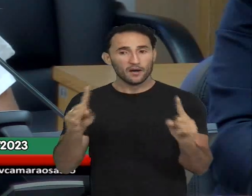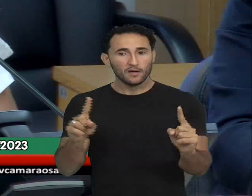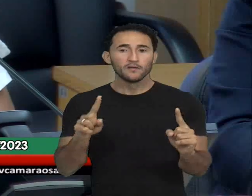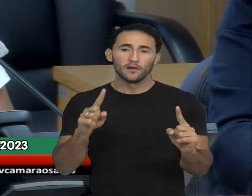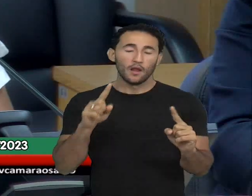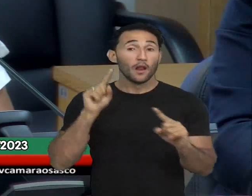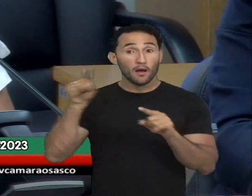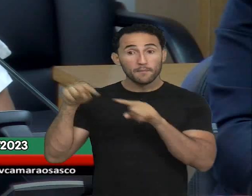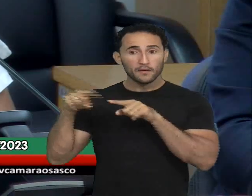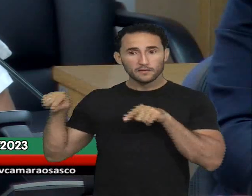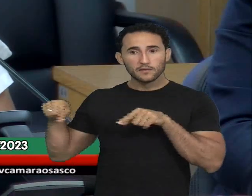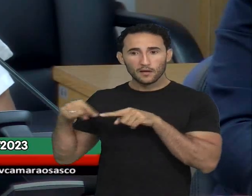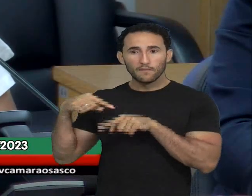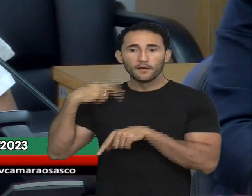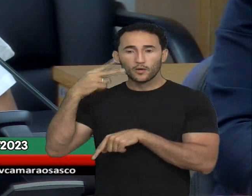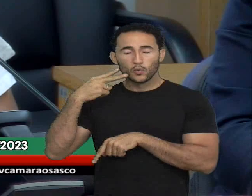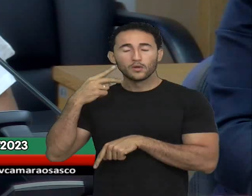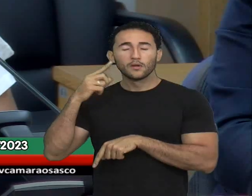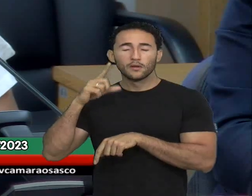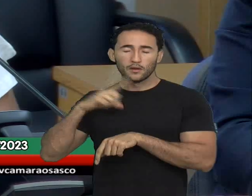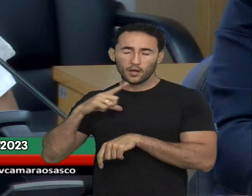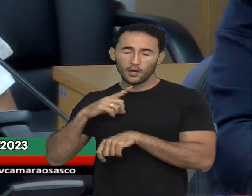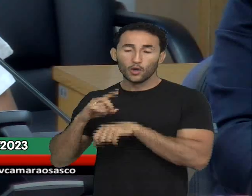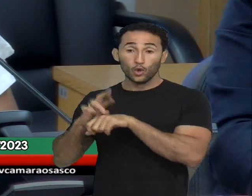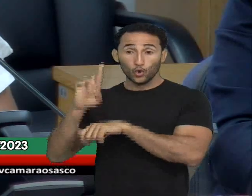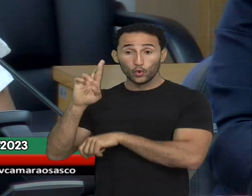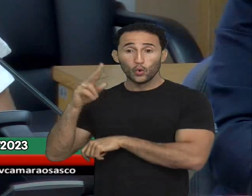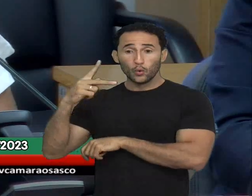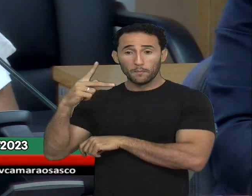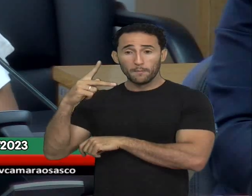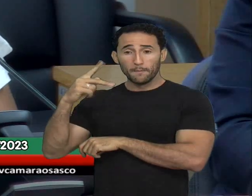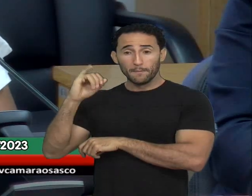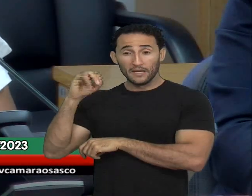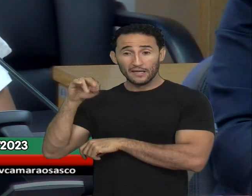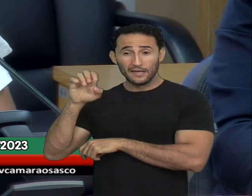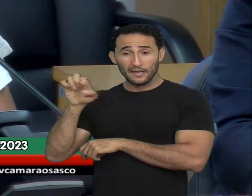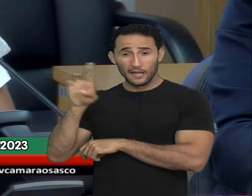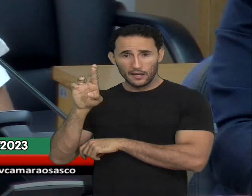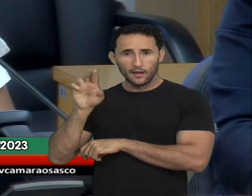no meu gabinete, que é o doutor Piné. Tem